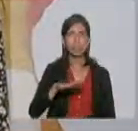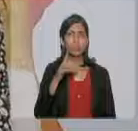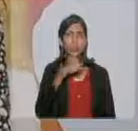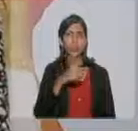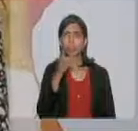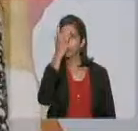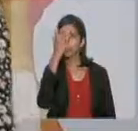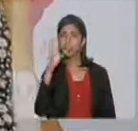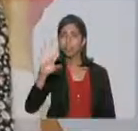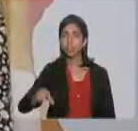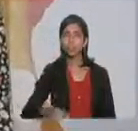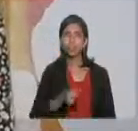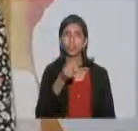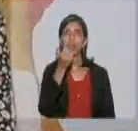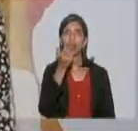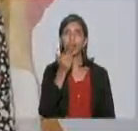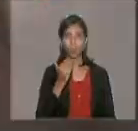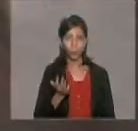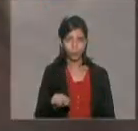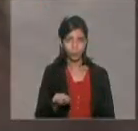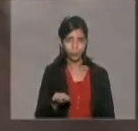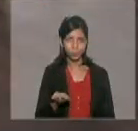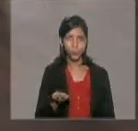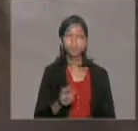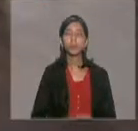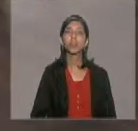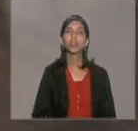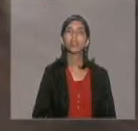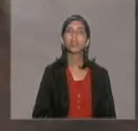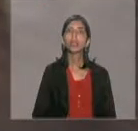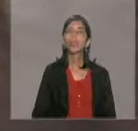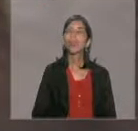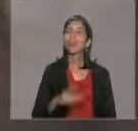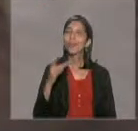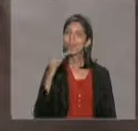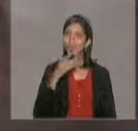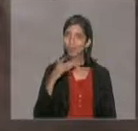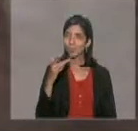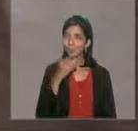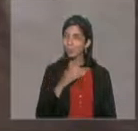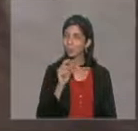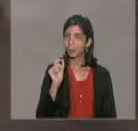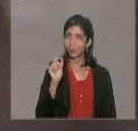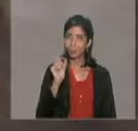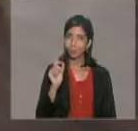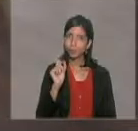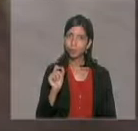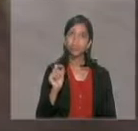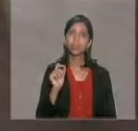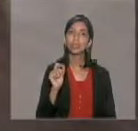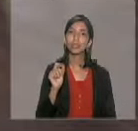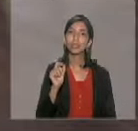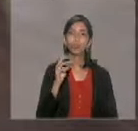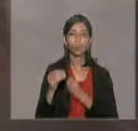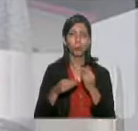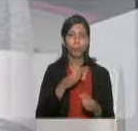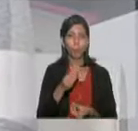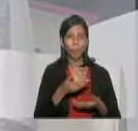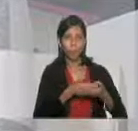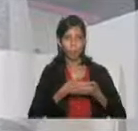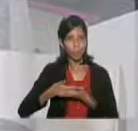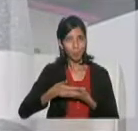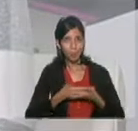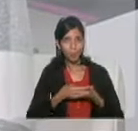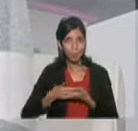com facilidade agarrar e levar na boca. Entendi. E o gostoso disso, da